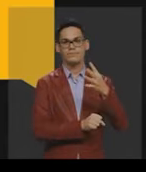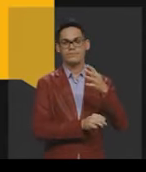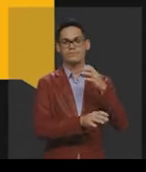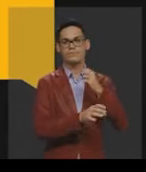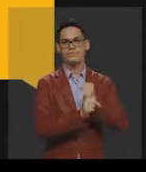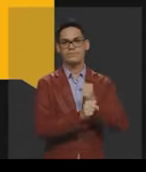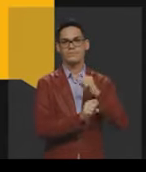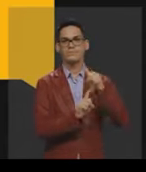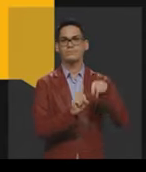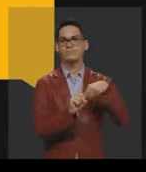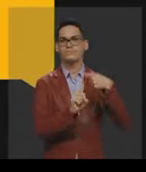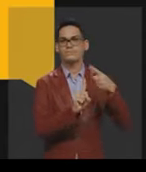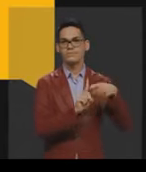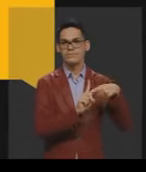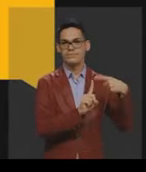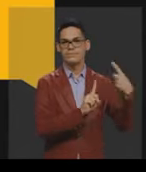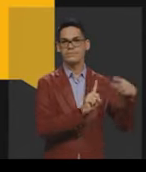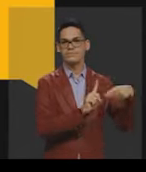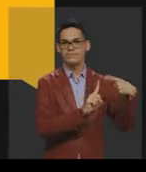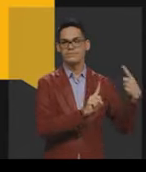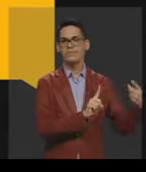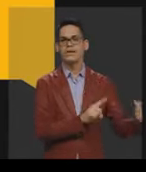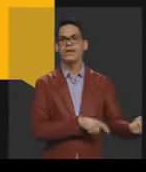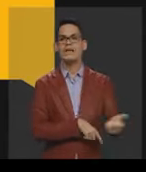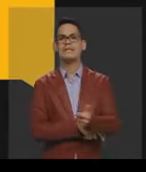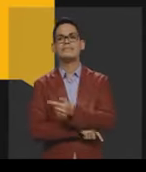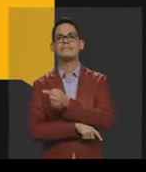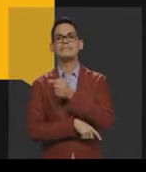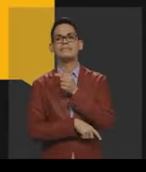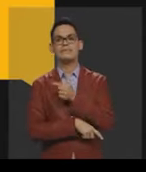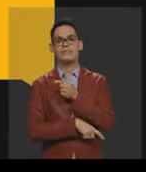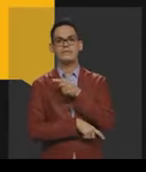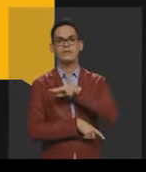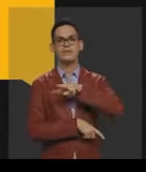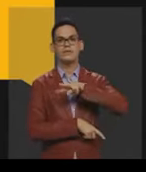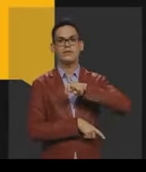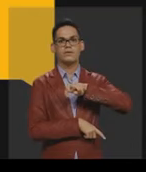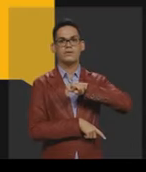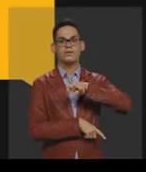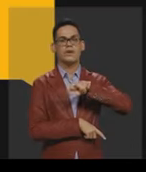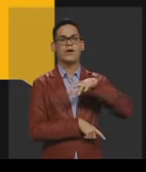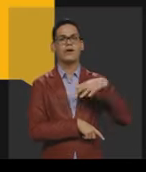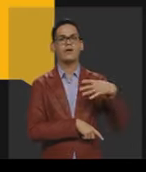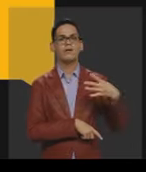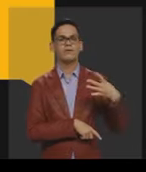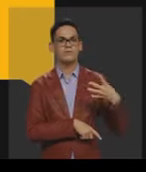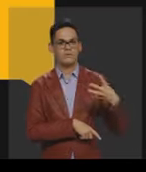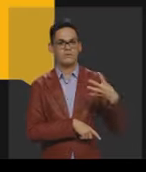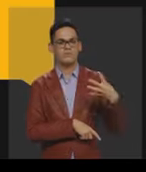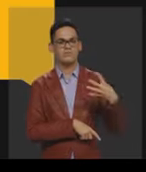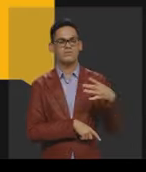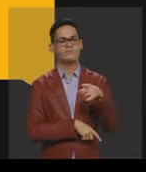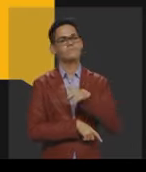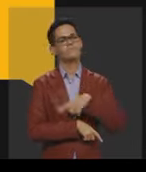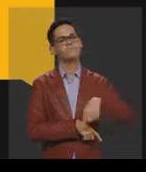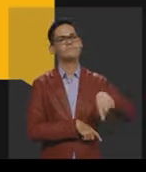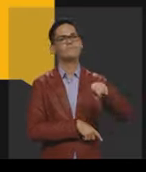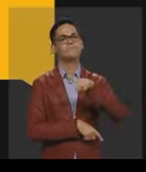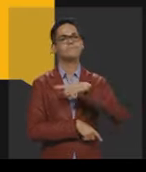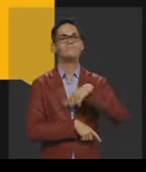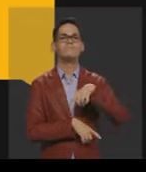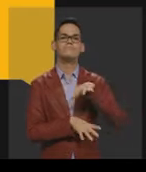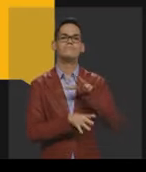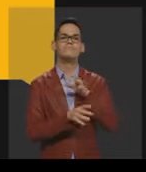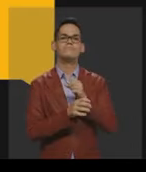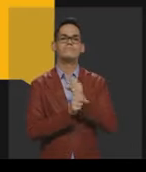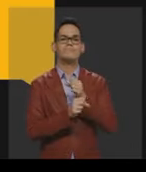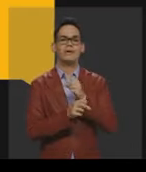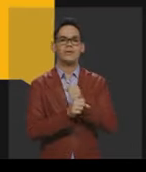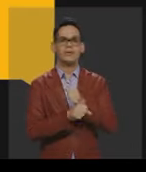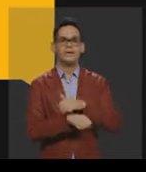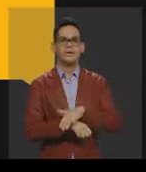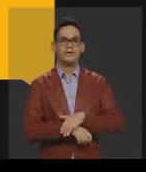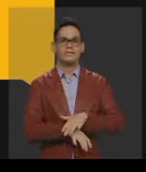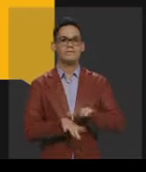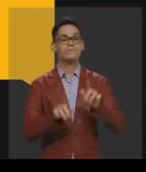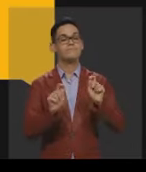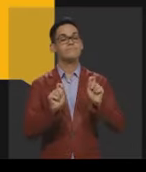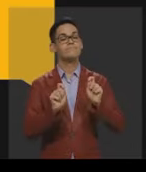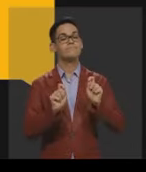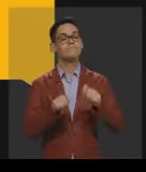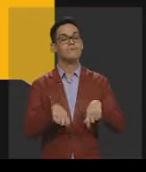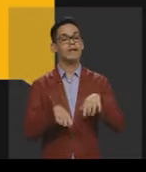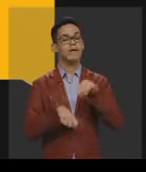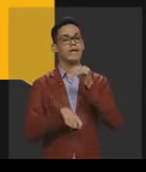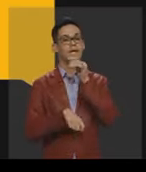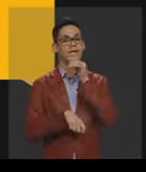4 mais 4 são 7 parcelas igual a 4. A gente vai somar isso. Então a gente pode substituir isso por